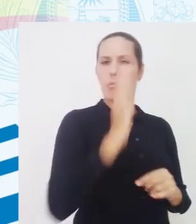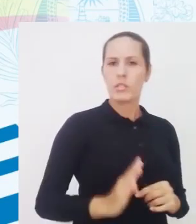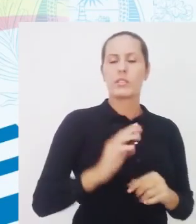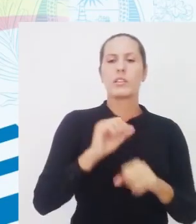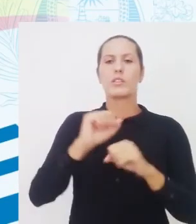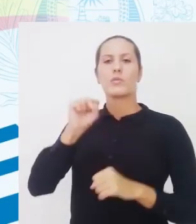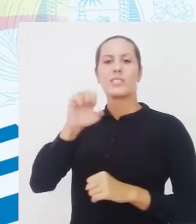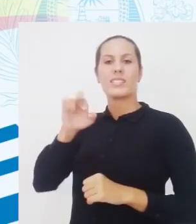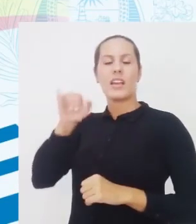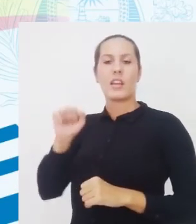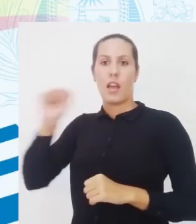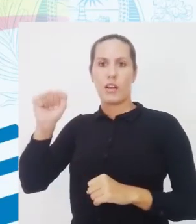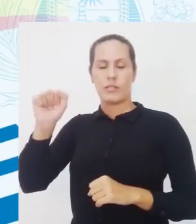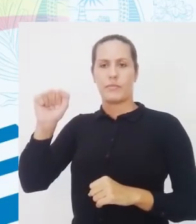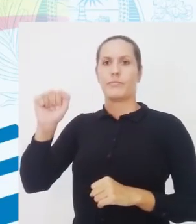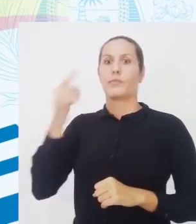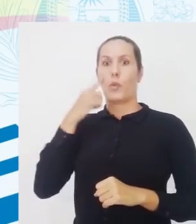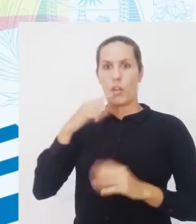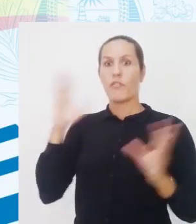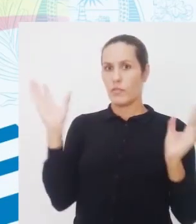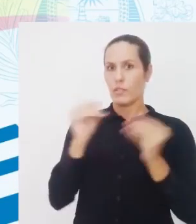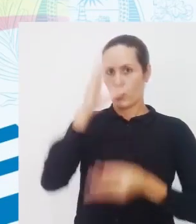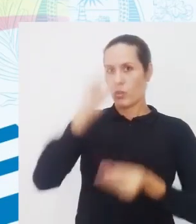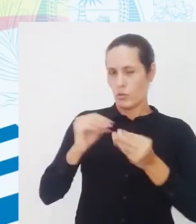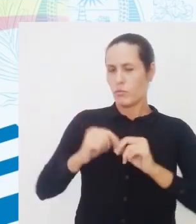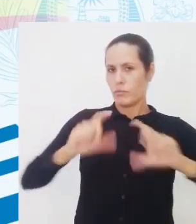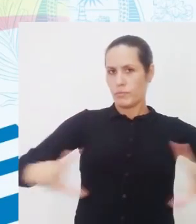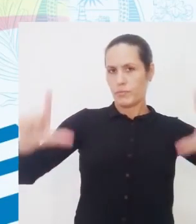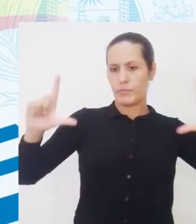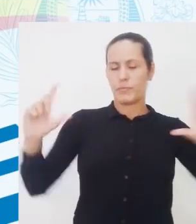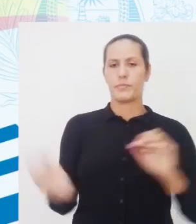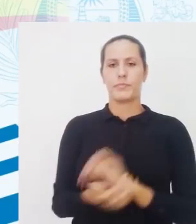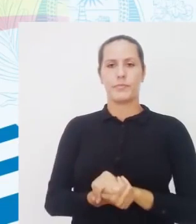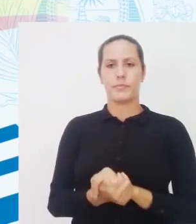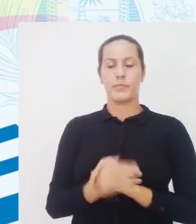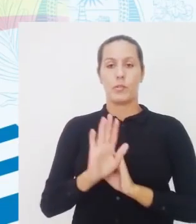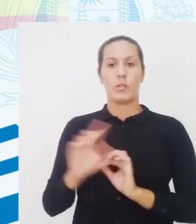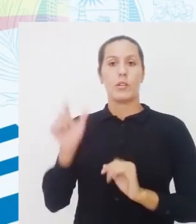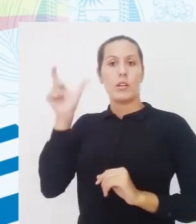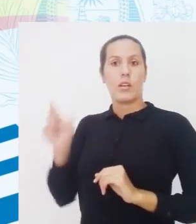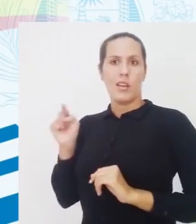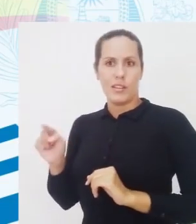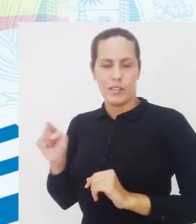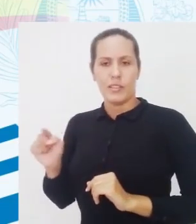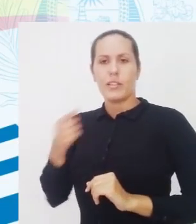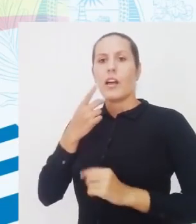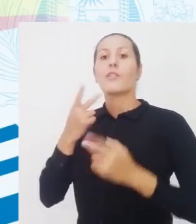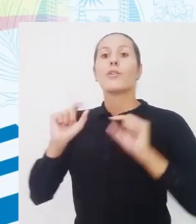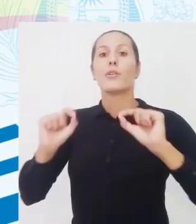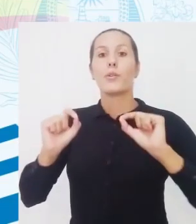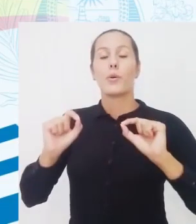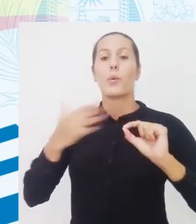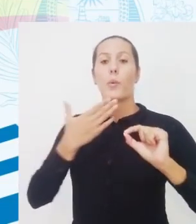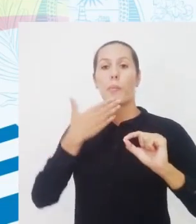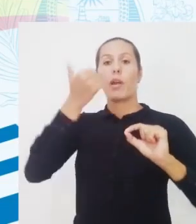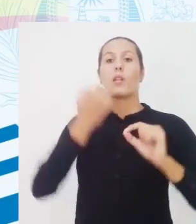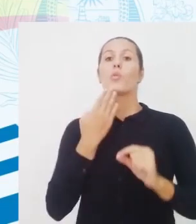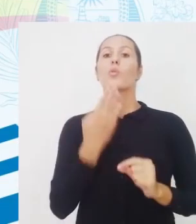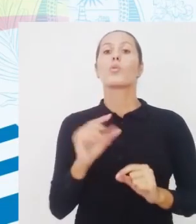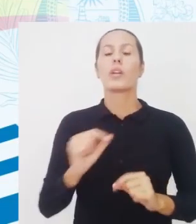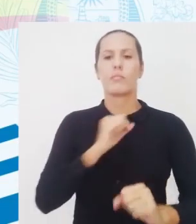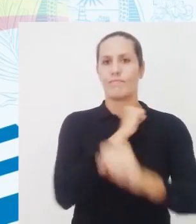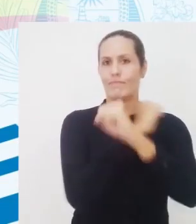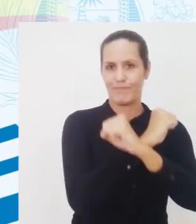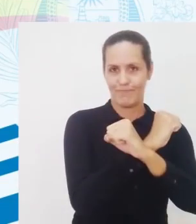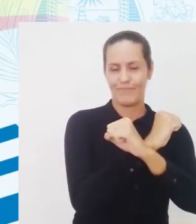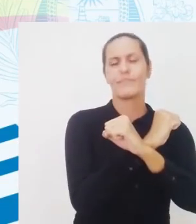certo? É um áudio curto e aí eu tinha organizado para eles da seguinte forma: vocês vão me dizer, vão se apresentar, vão me dizer qual é o melhor